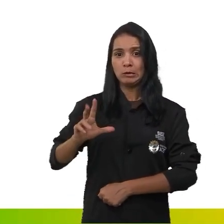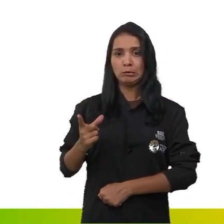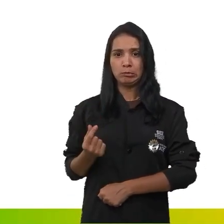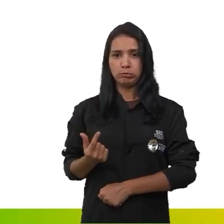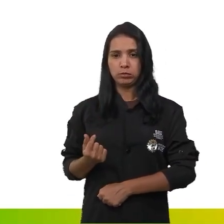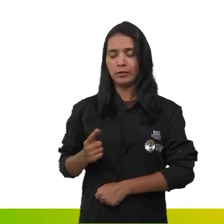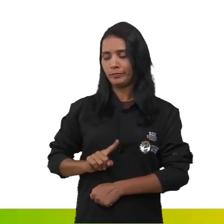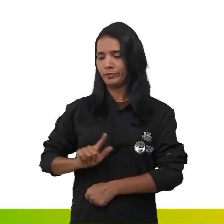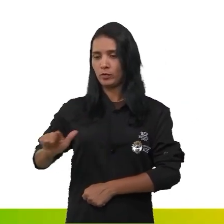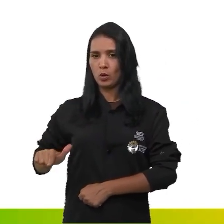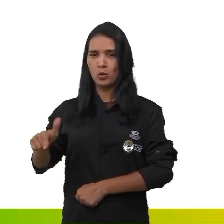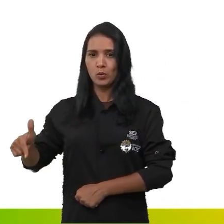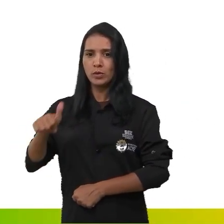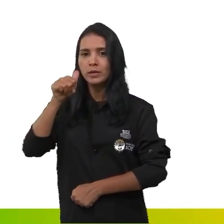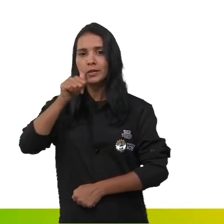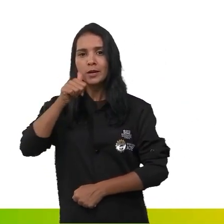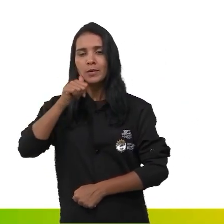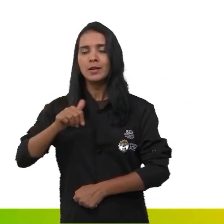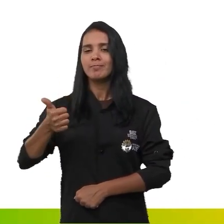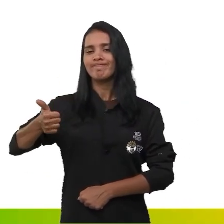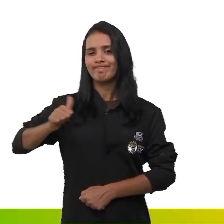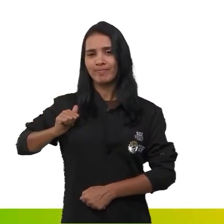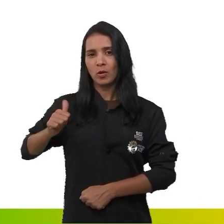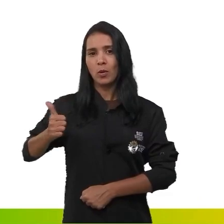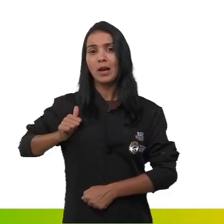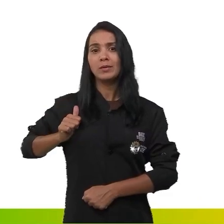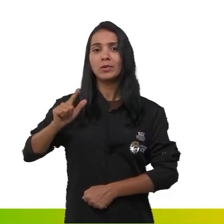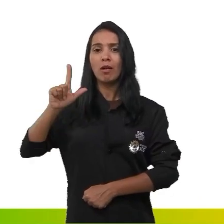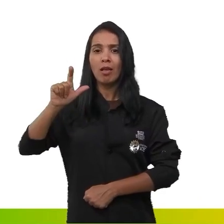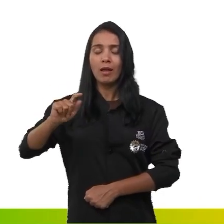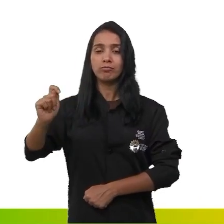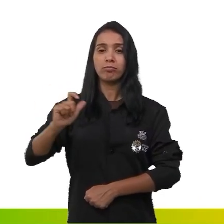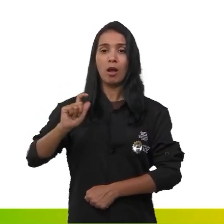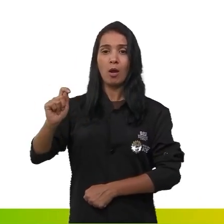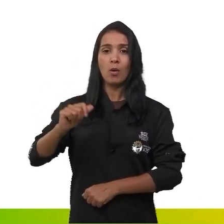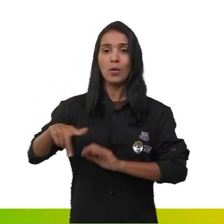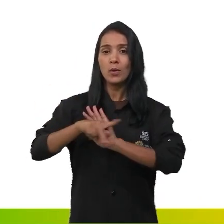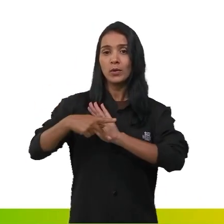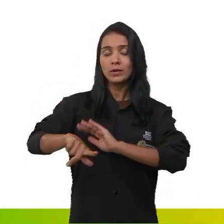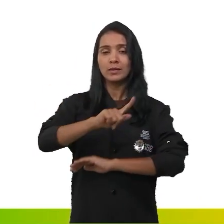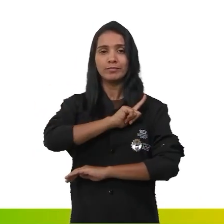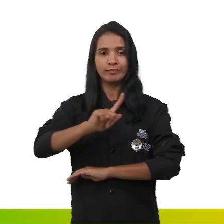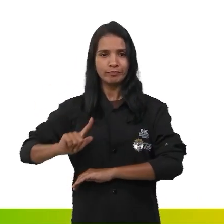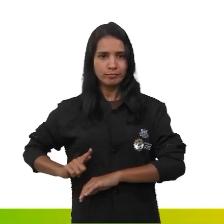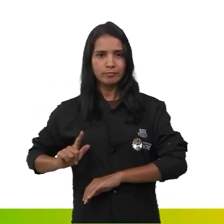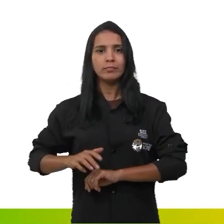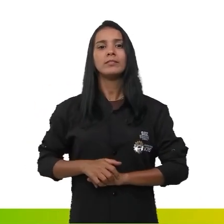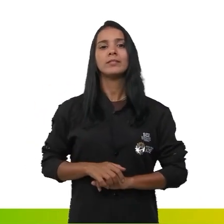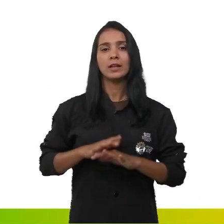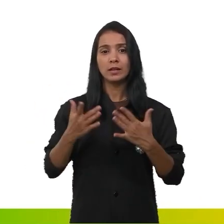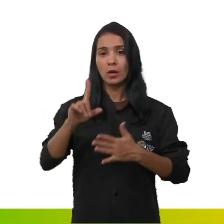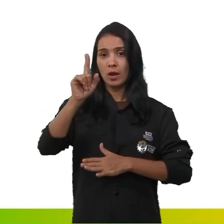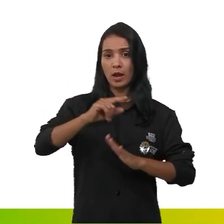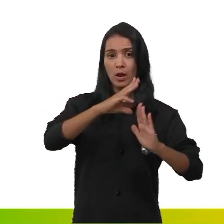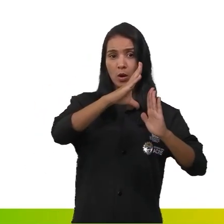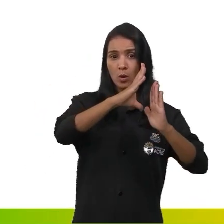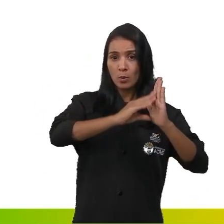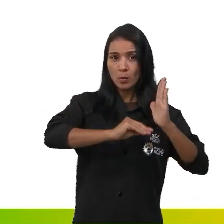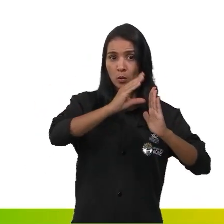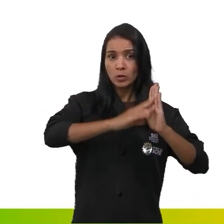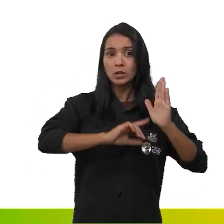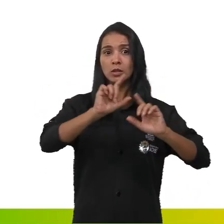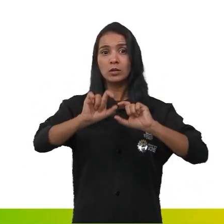Esse é o conceito de paternalismo, uma prática autoritária em que o governo se vê no direito de tomar